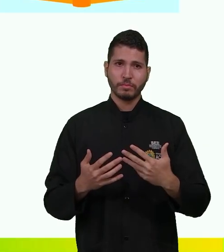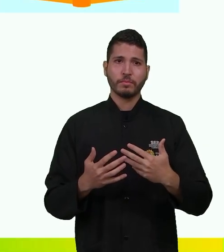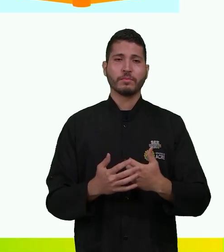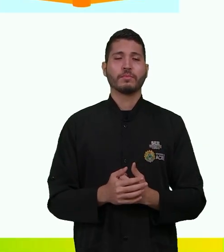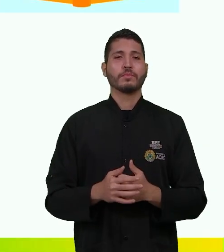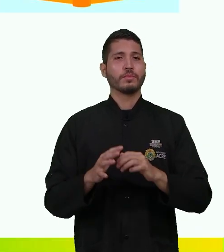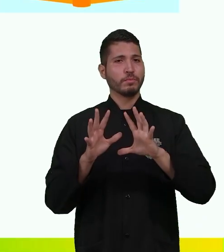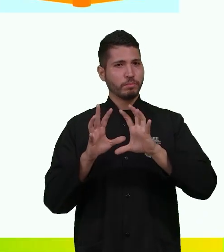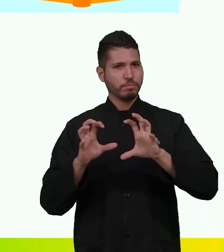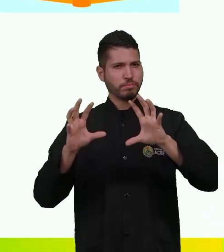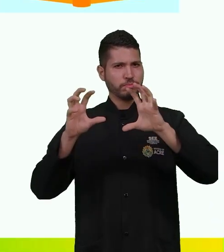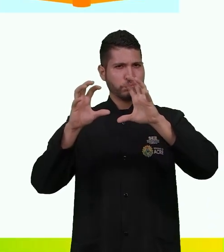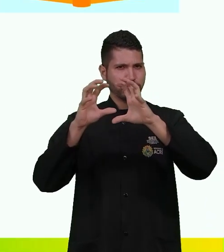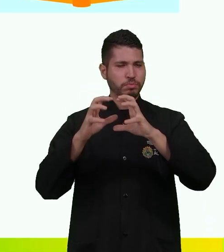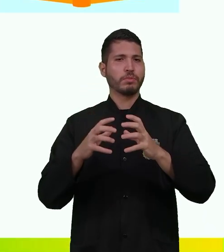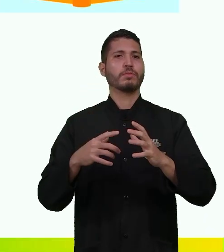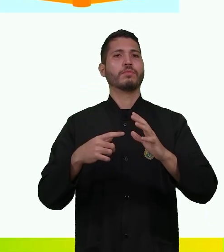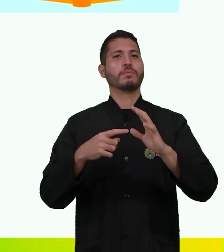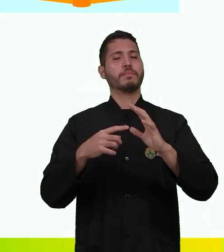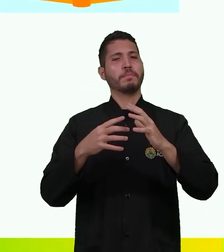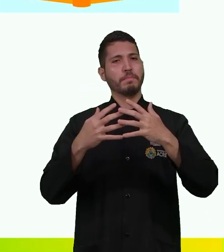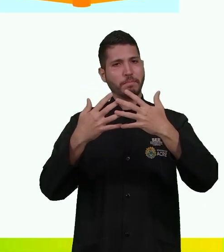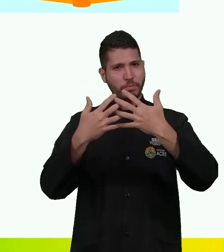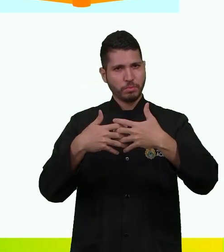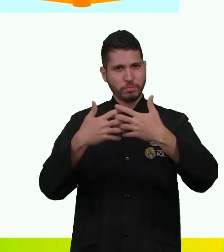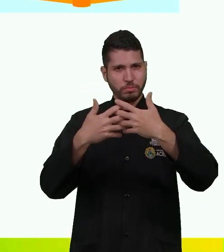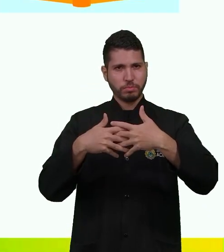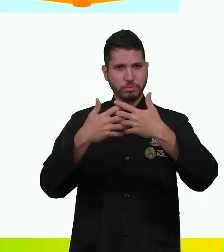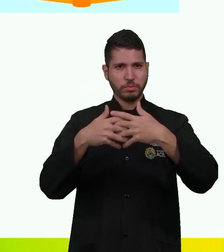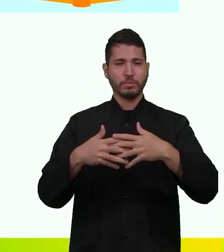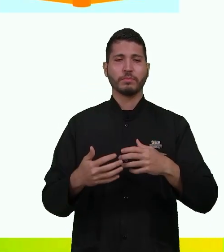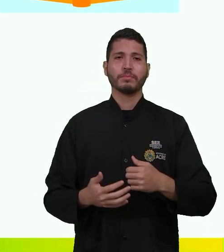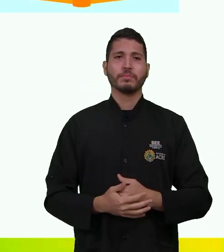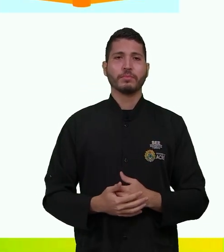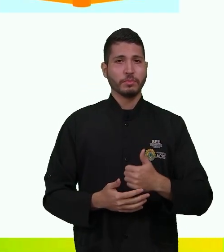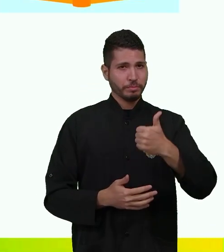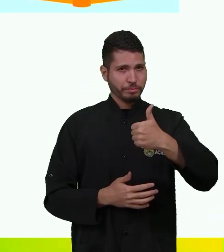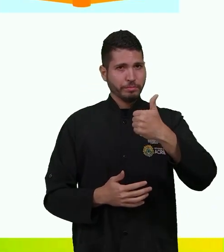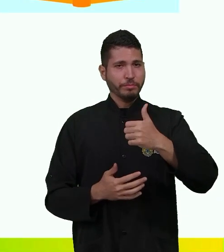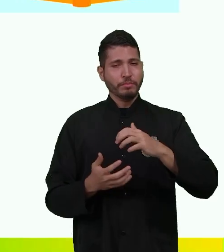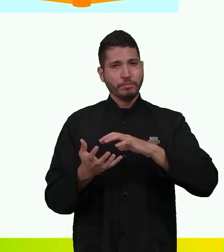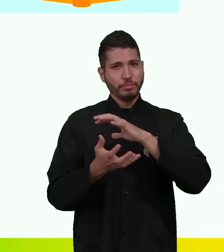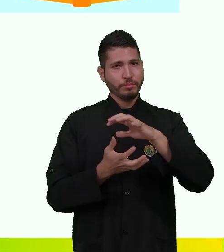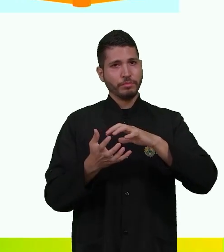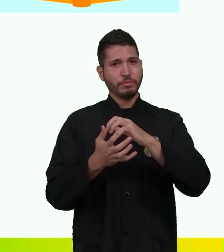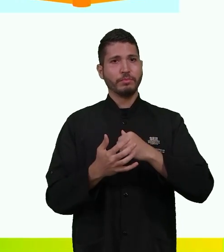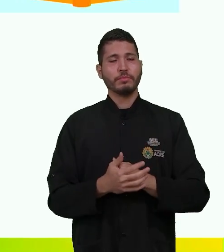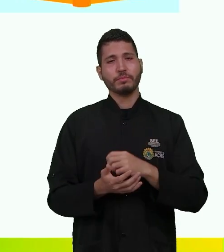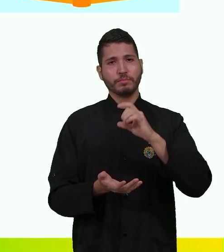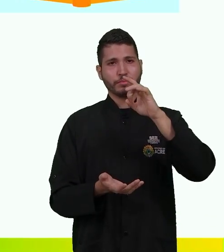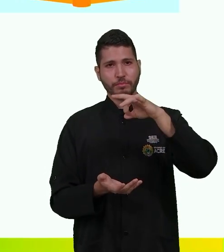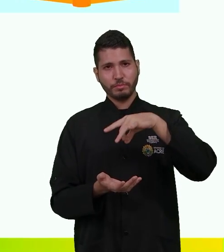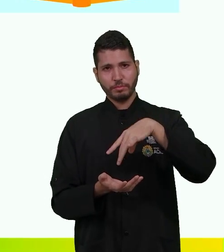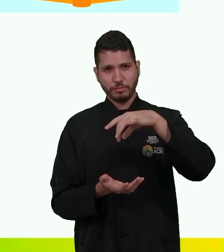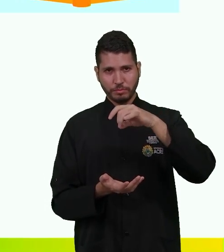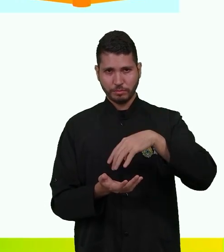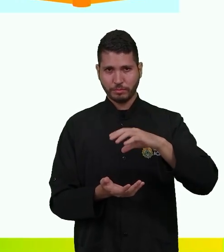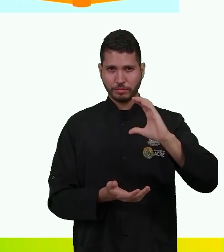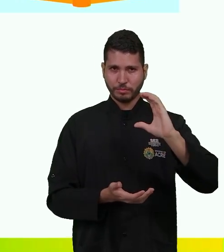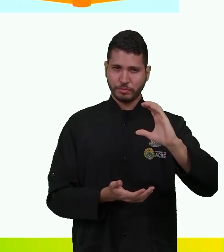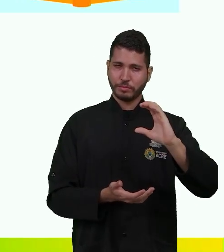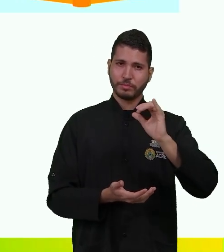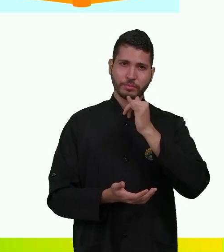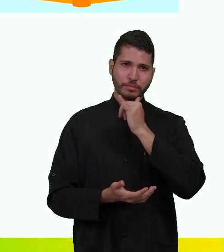invenções da primeira Revolução Industrial. Da primeira, só sobrou a letra C, a energia